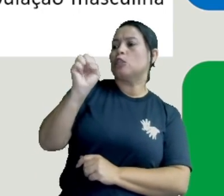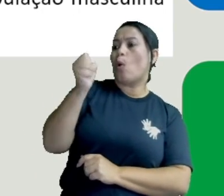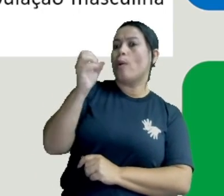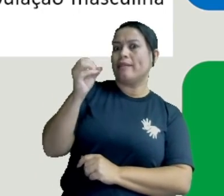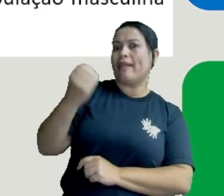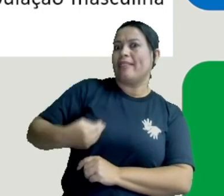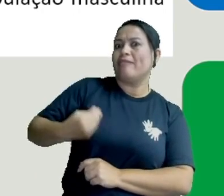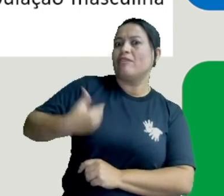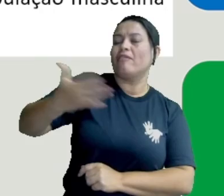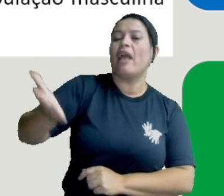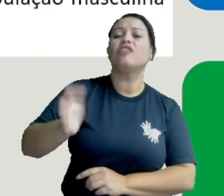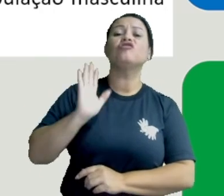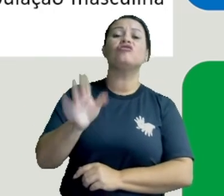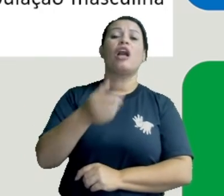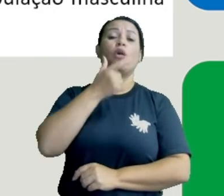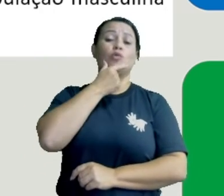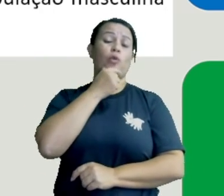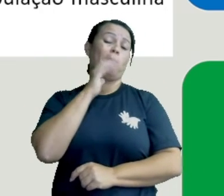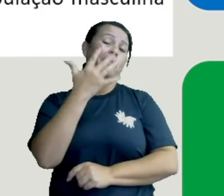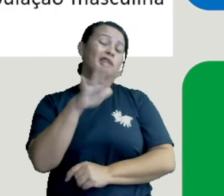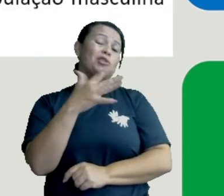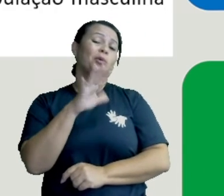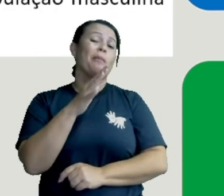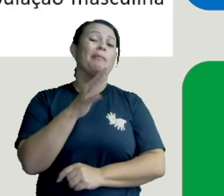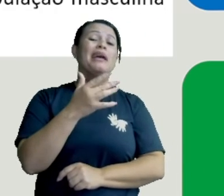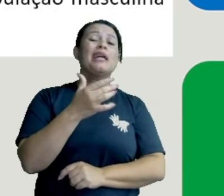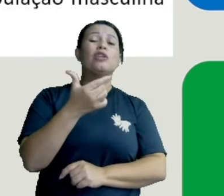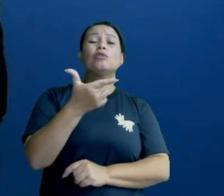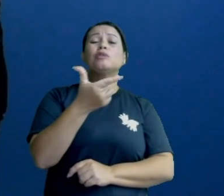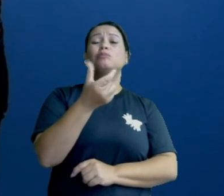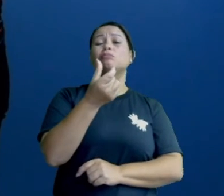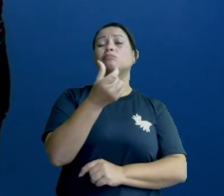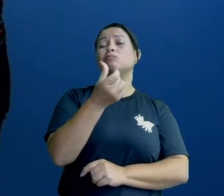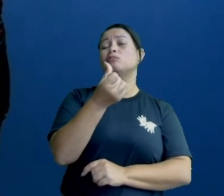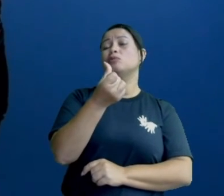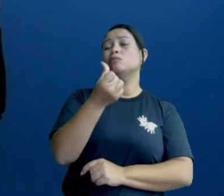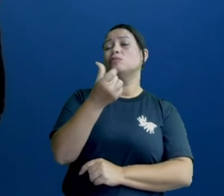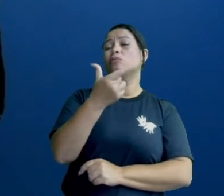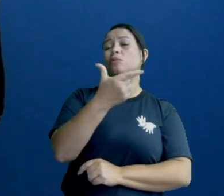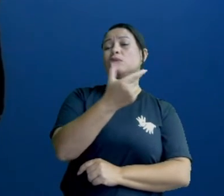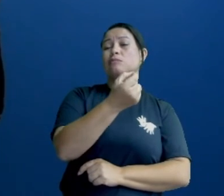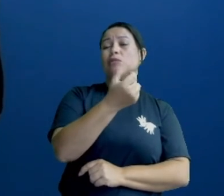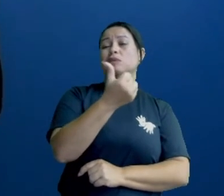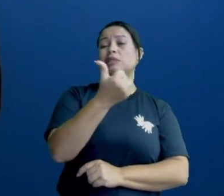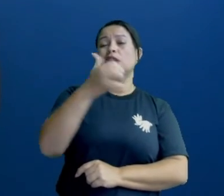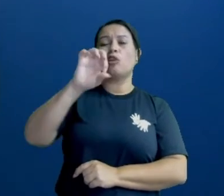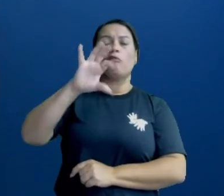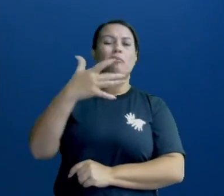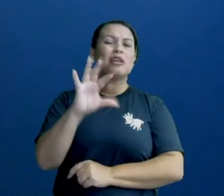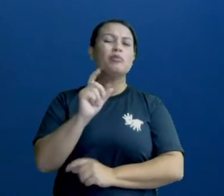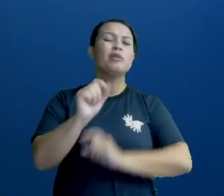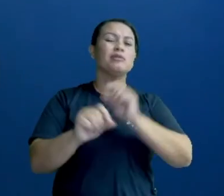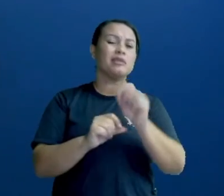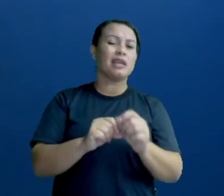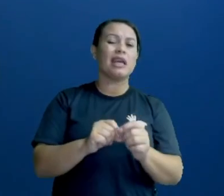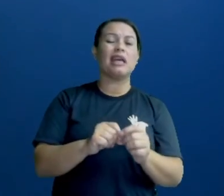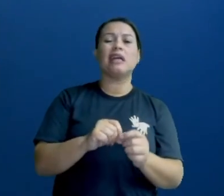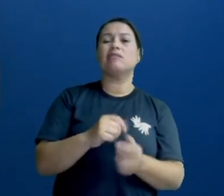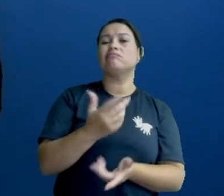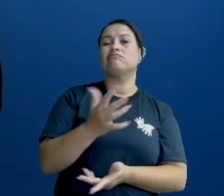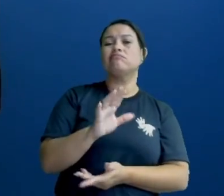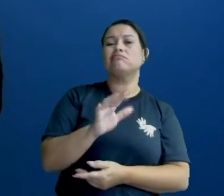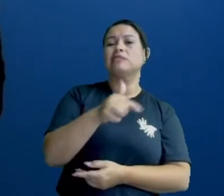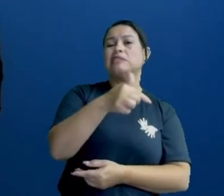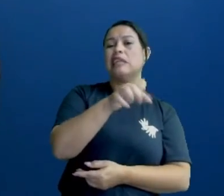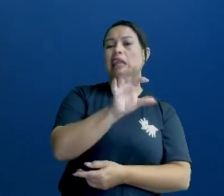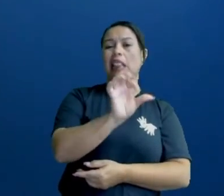anos. Já os homens apresentavam uma expectativa em 2019 de 73,1. Veja aquilo que eu falei em relação à diferença,